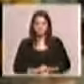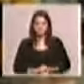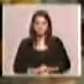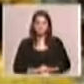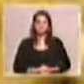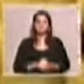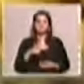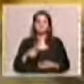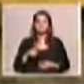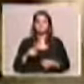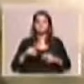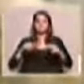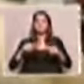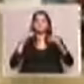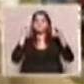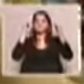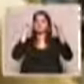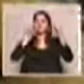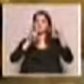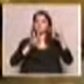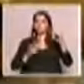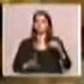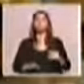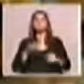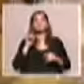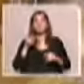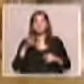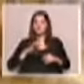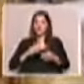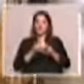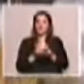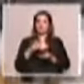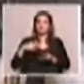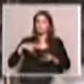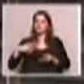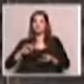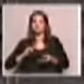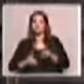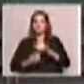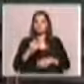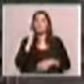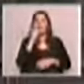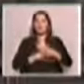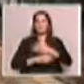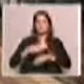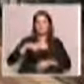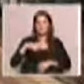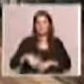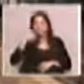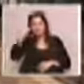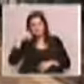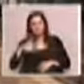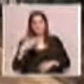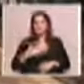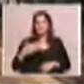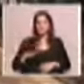No lugar de honra do pódio de melhor queijo da Península Ibérica está este queijo, produzido por uma advogada portuguesa. Licenciada em